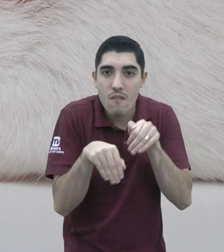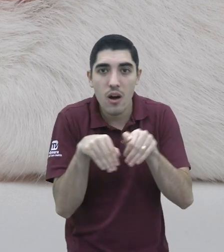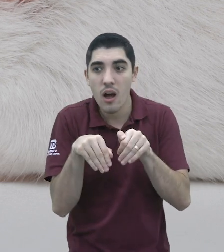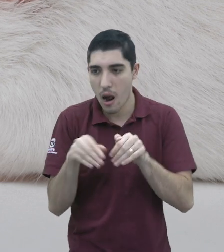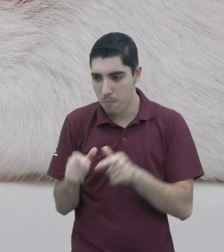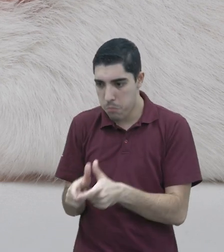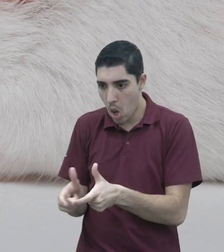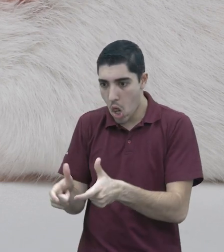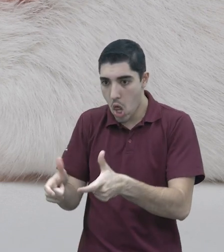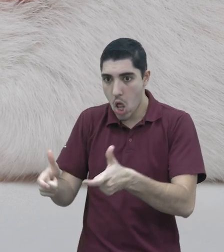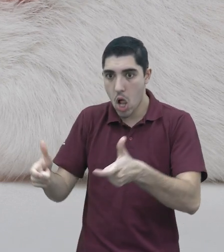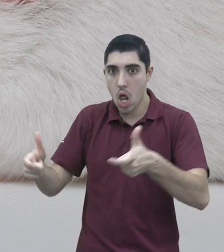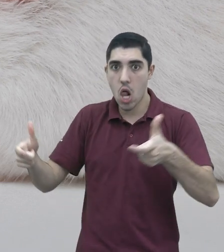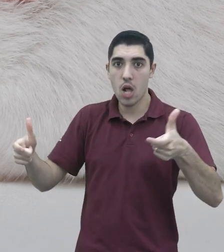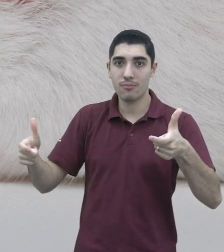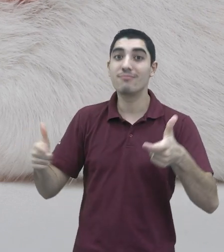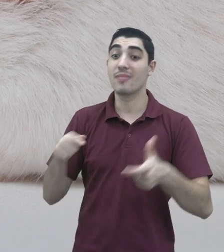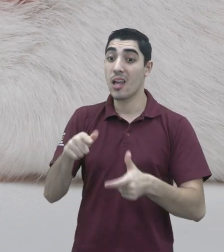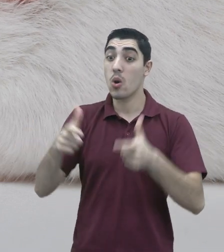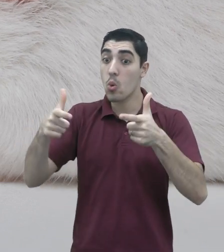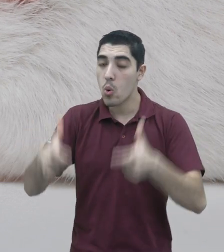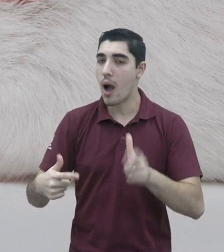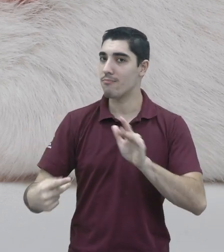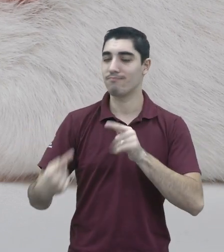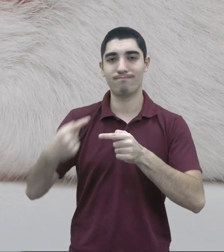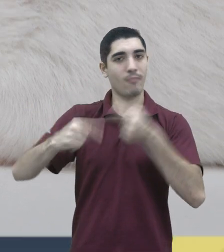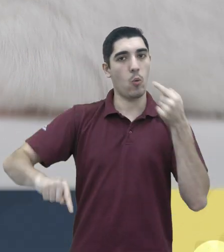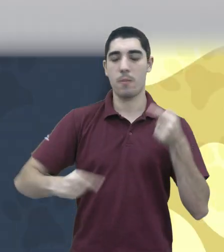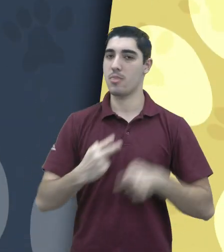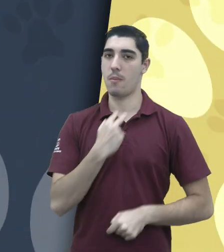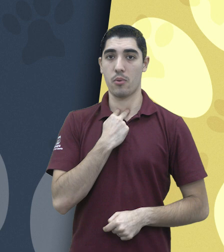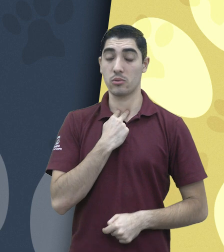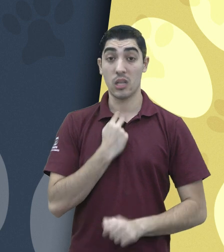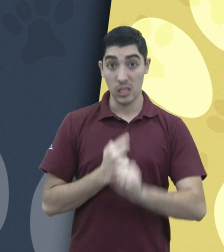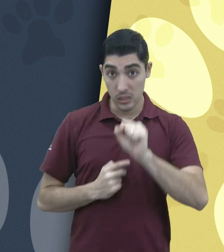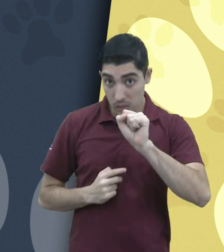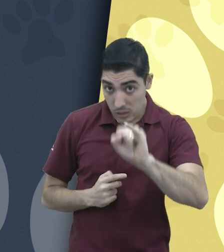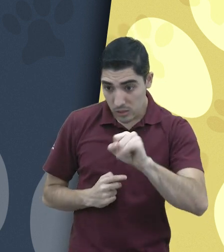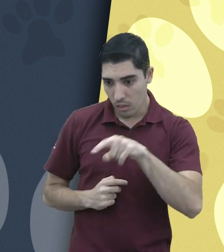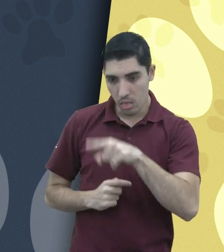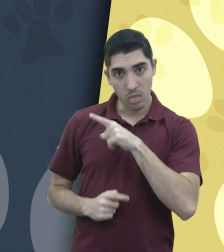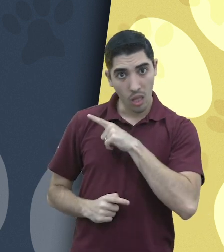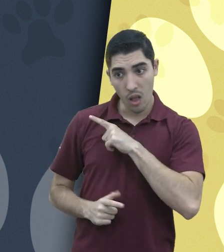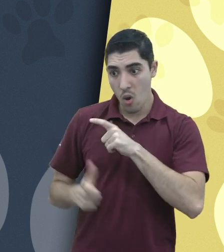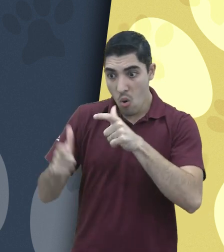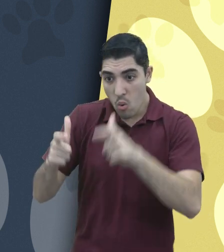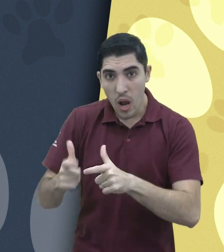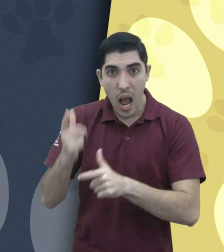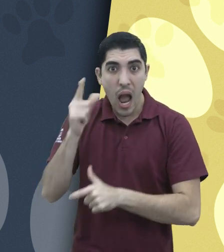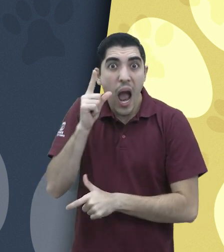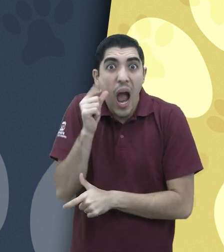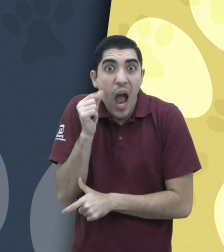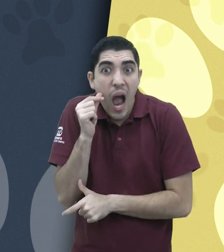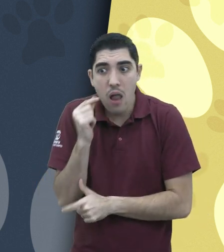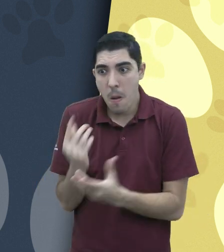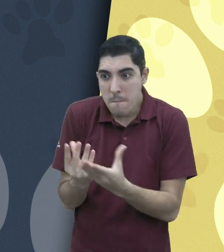ou então facilitar a procriação deles em locais impróprios. Caso haja incidência de ratos,